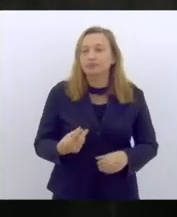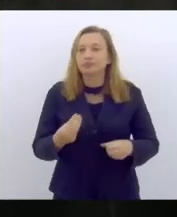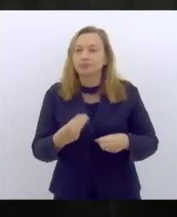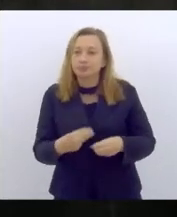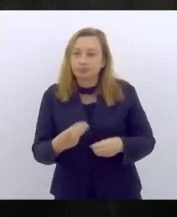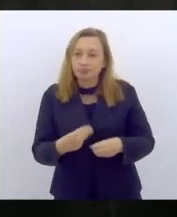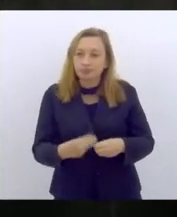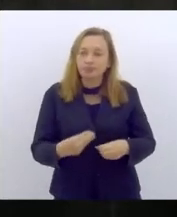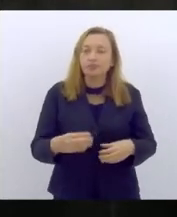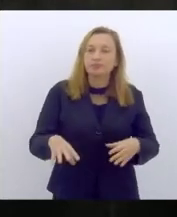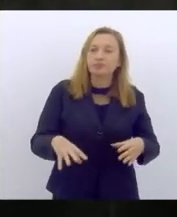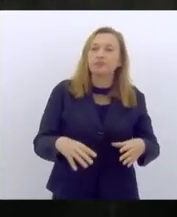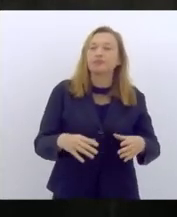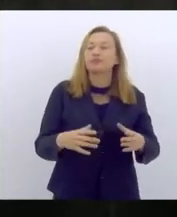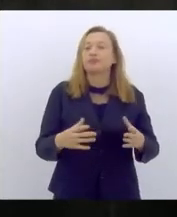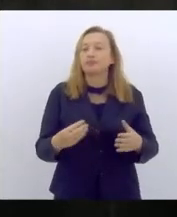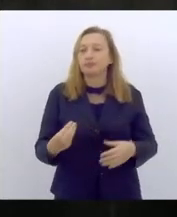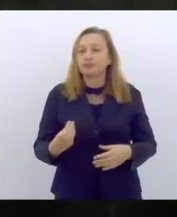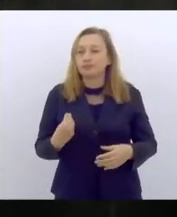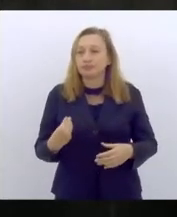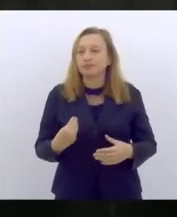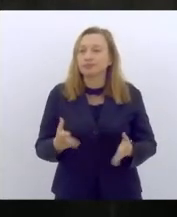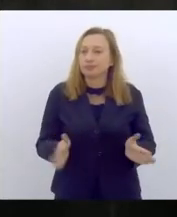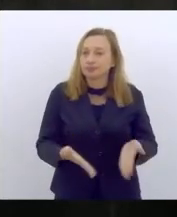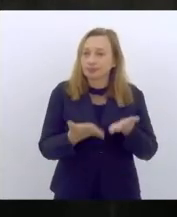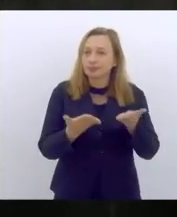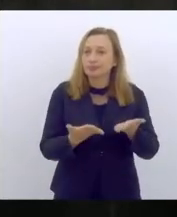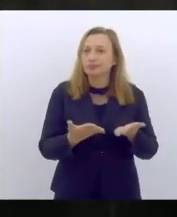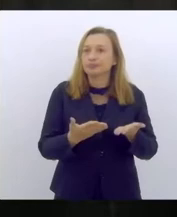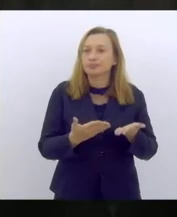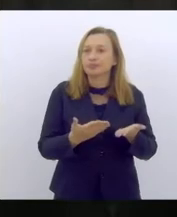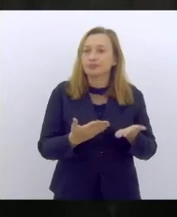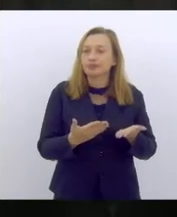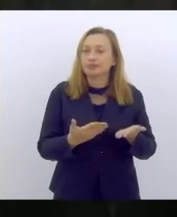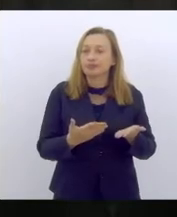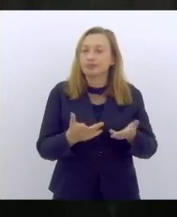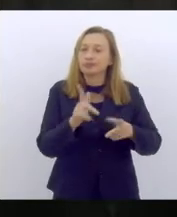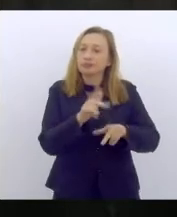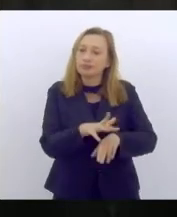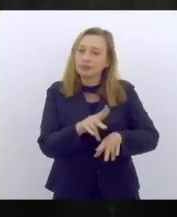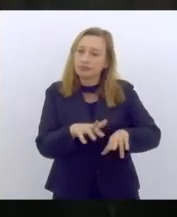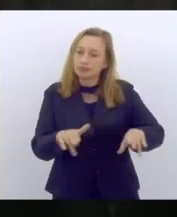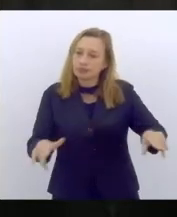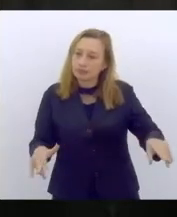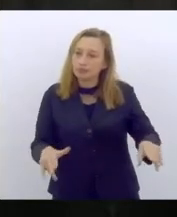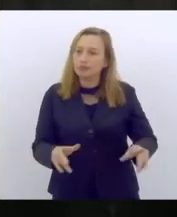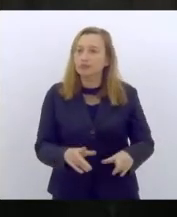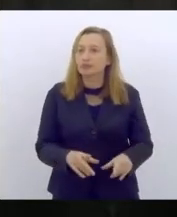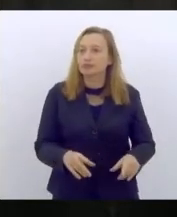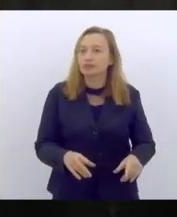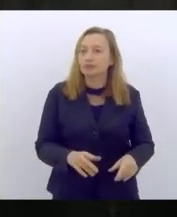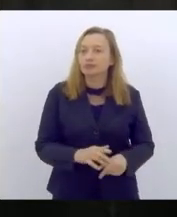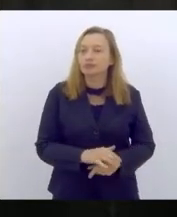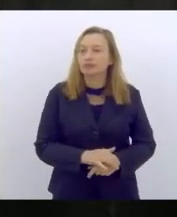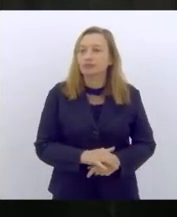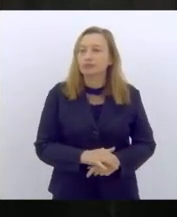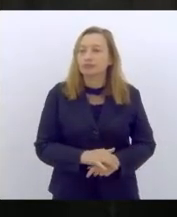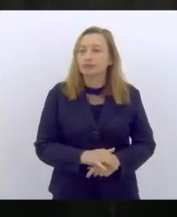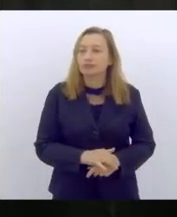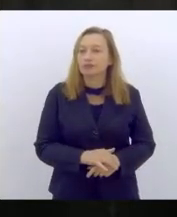está alocado no nosso estado a gente estimulou essa variedade essa diversidade para que fosse